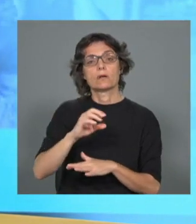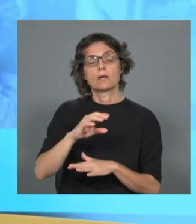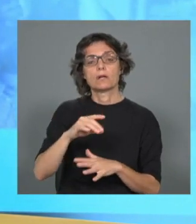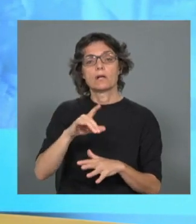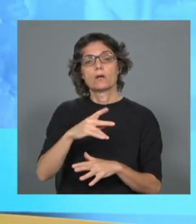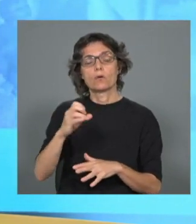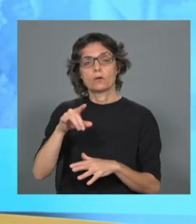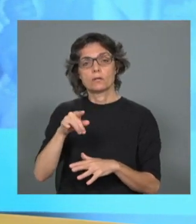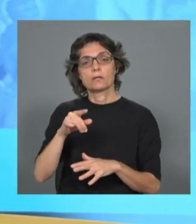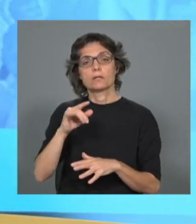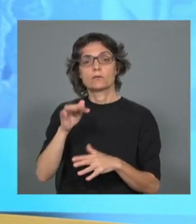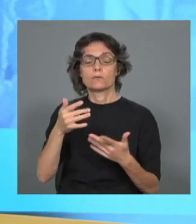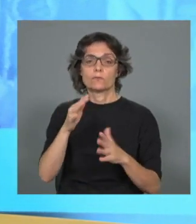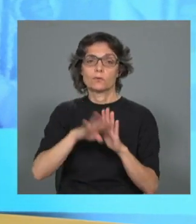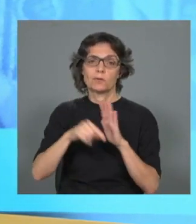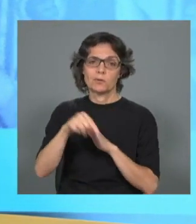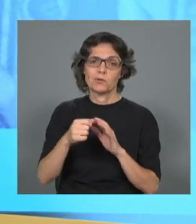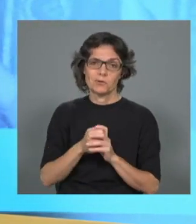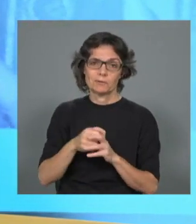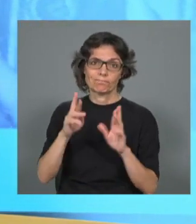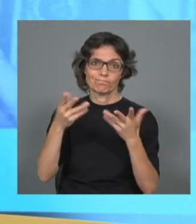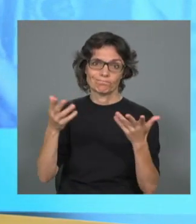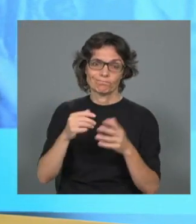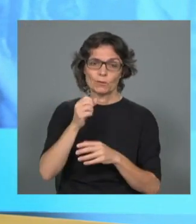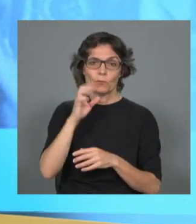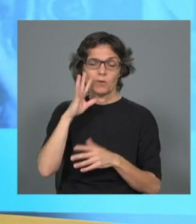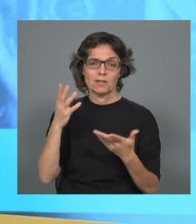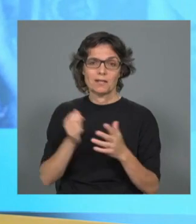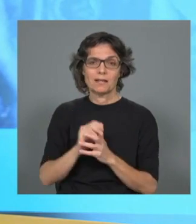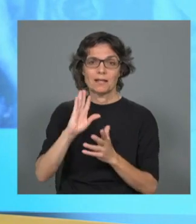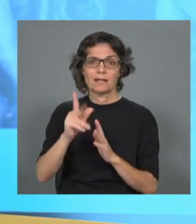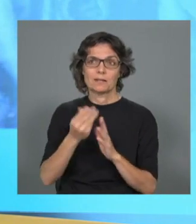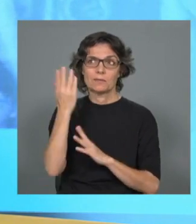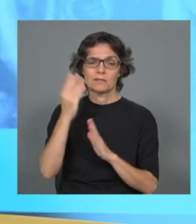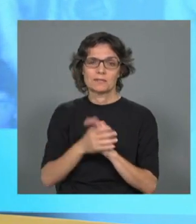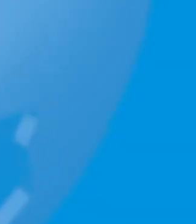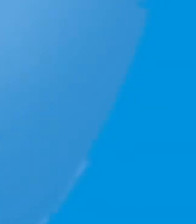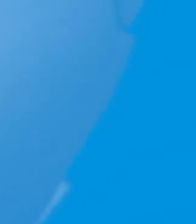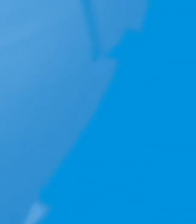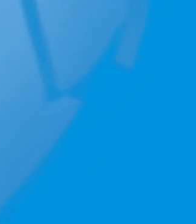fim do nosso programa de hoje. Desejo-lhe uma ótima tarde e até amanhã, se os quiser.